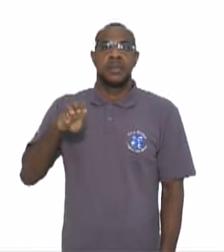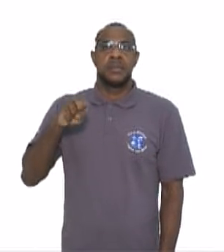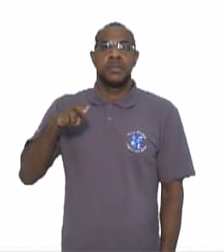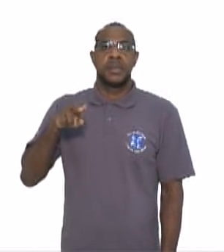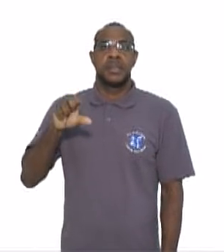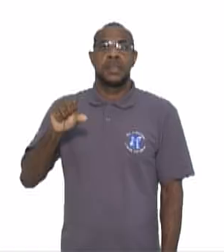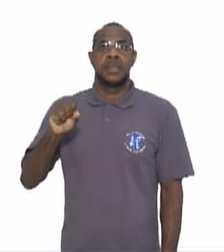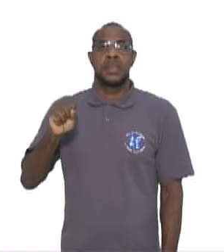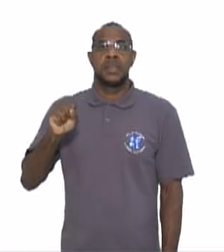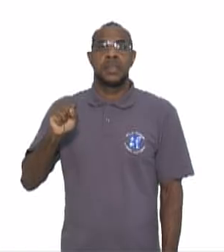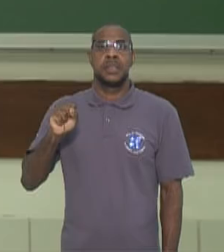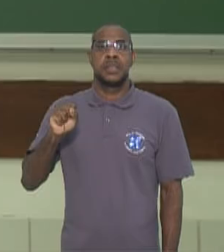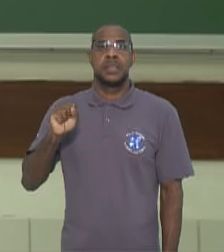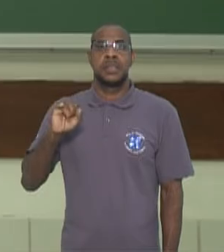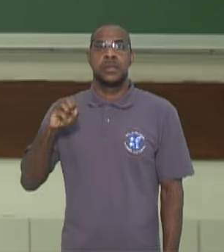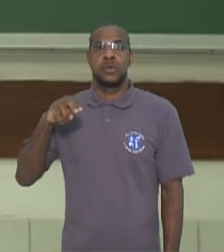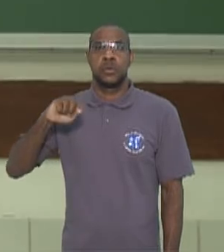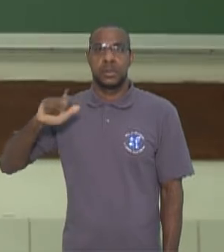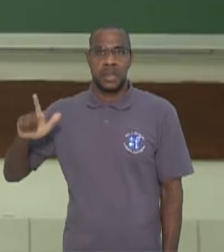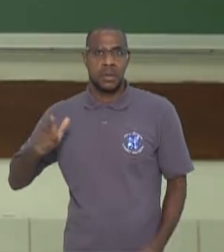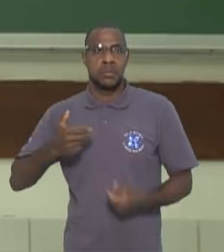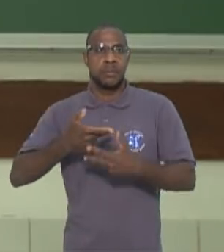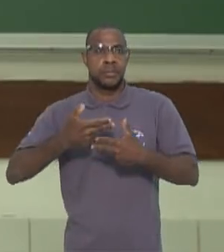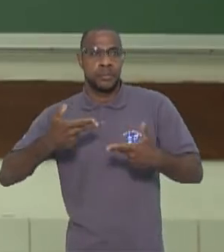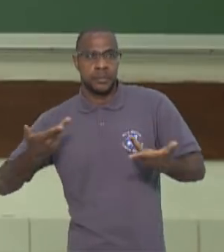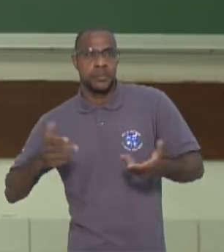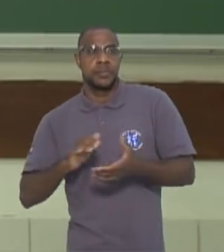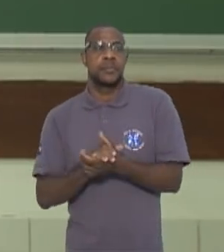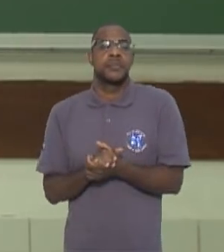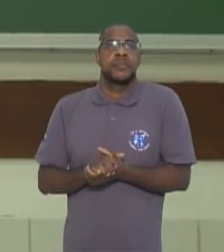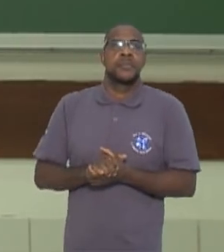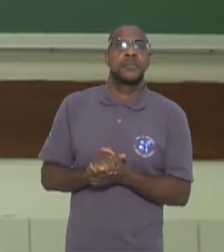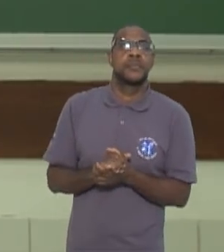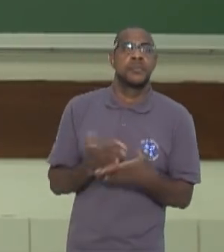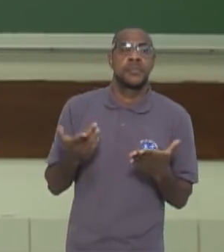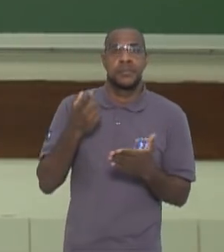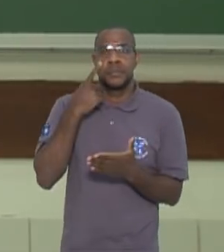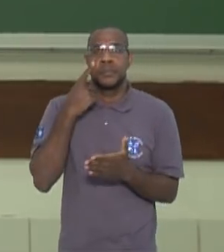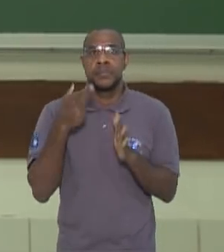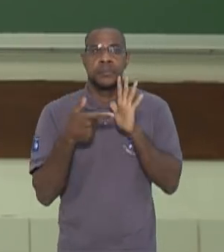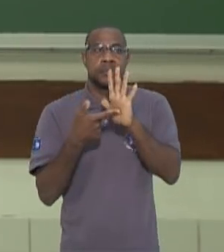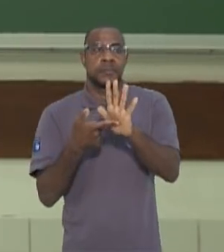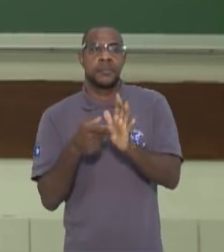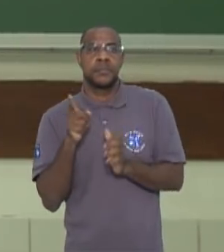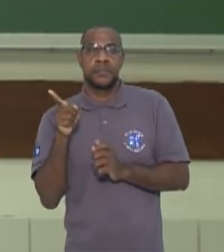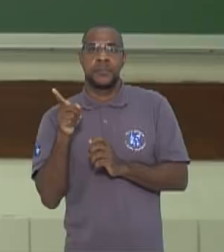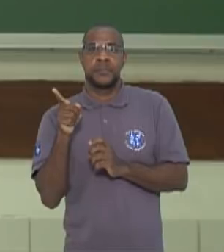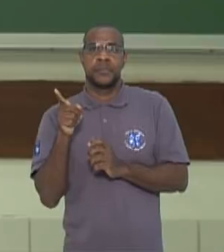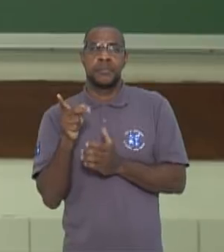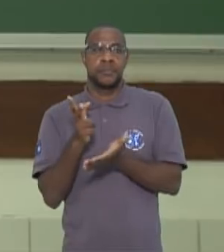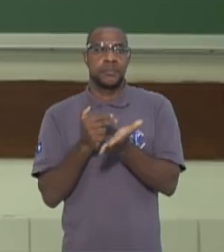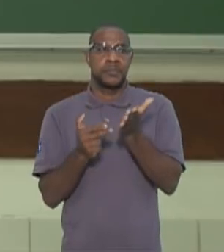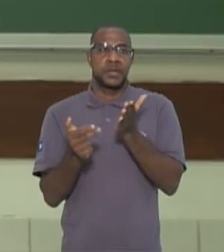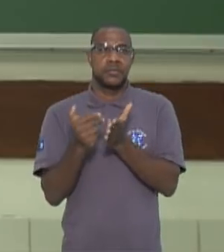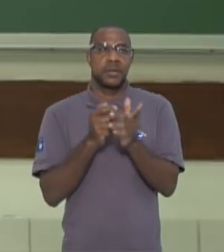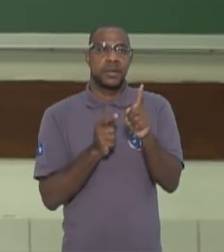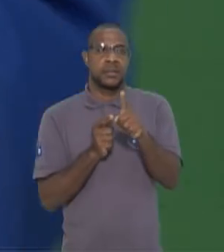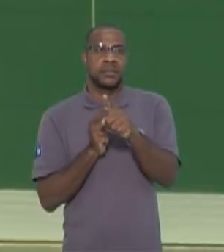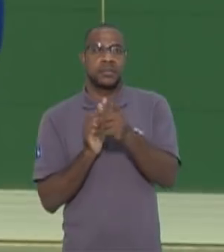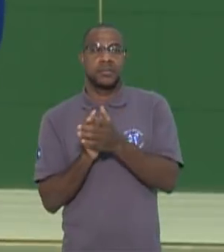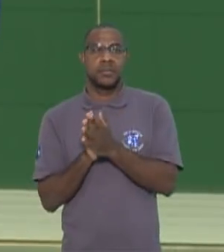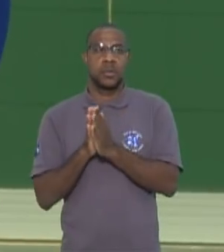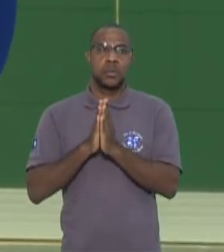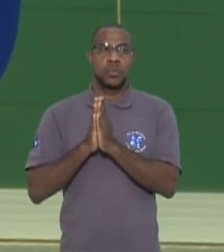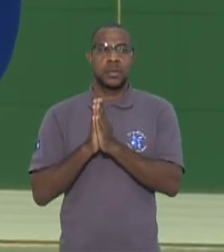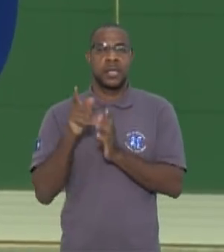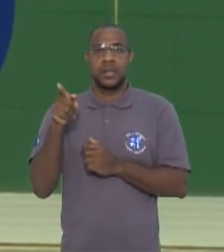trouxe algo para exemplificar. Então, eu trouxe esse bonequinho hoje, para mostrar para vocês sobre a atividade. E,